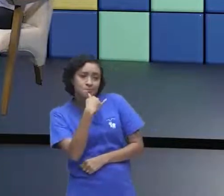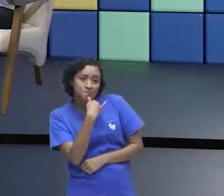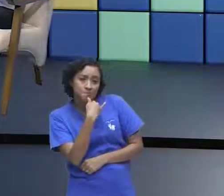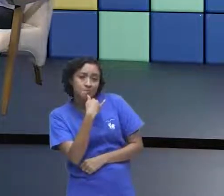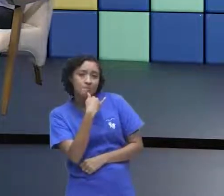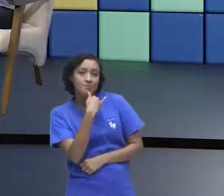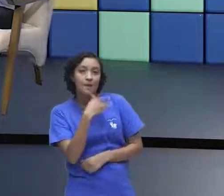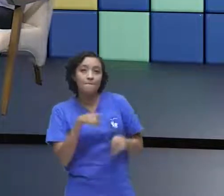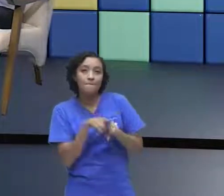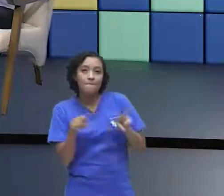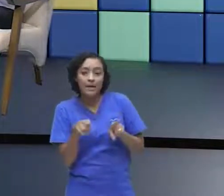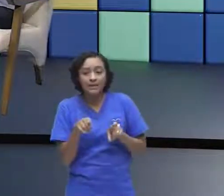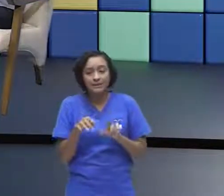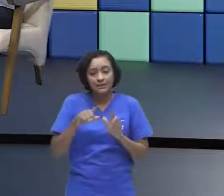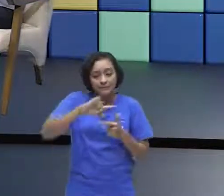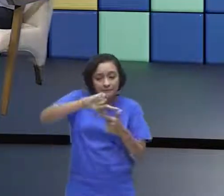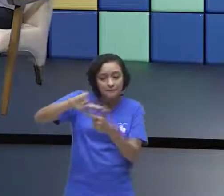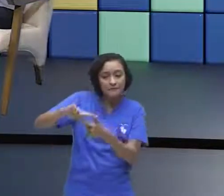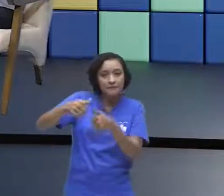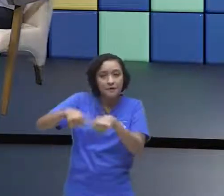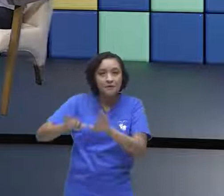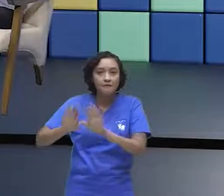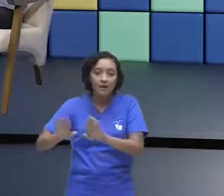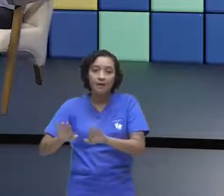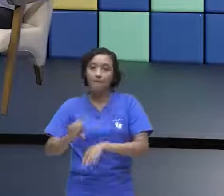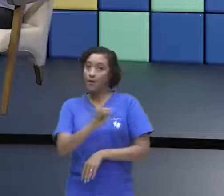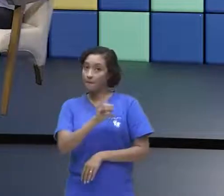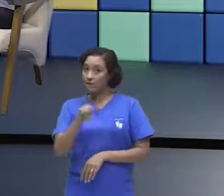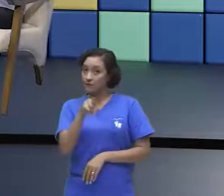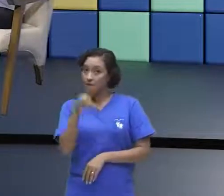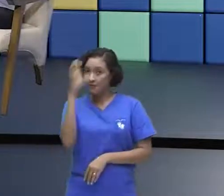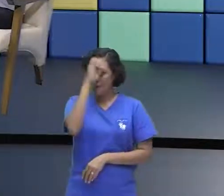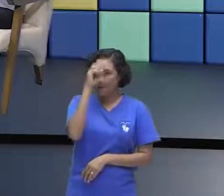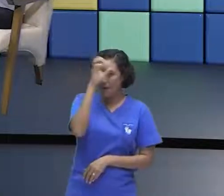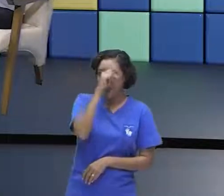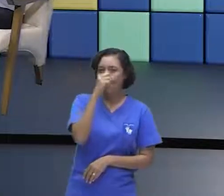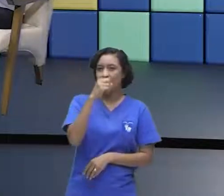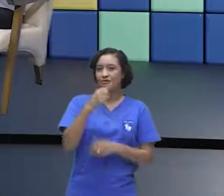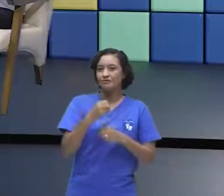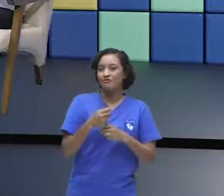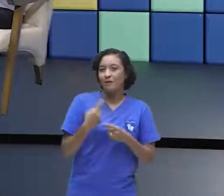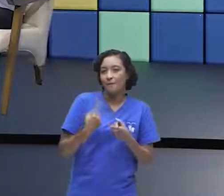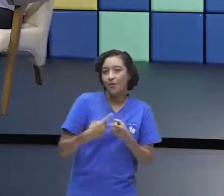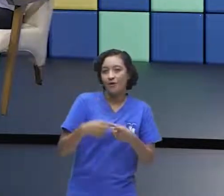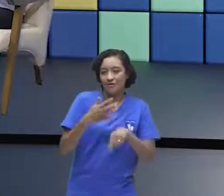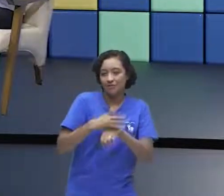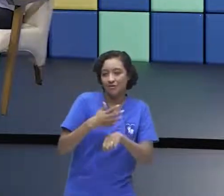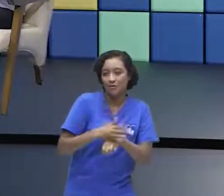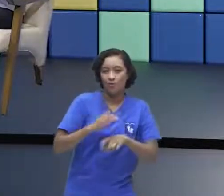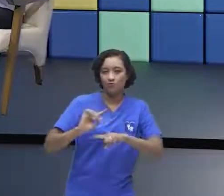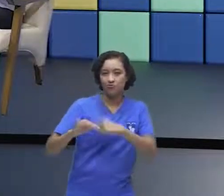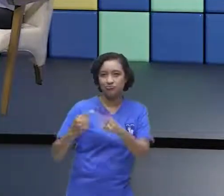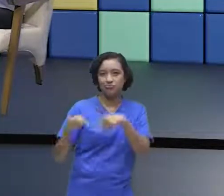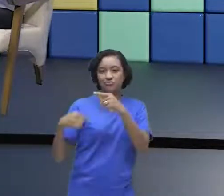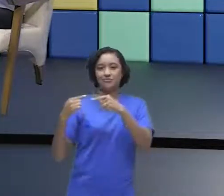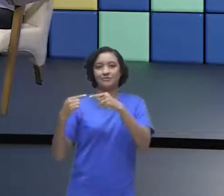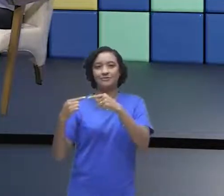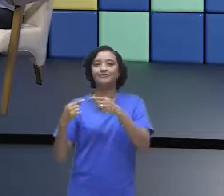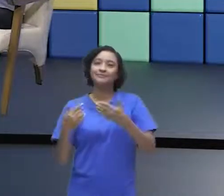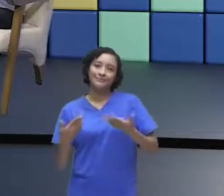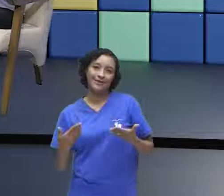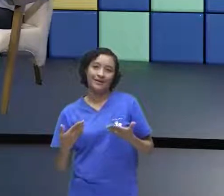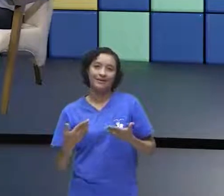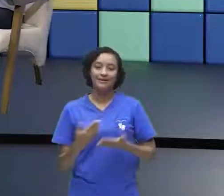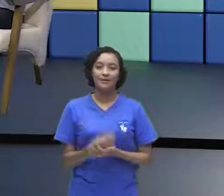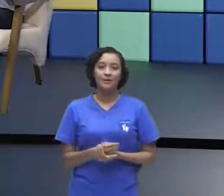também de aprendizado depois que sente esses sentimentos ruins, né? Que a gente consegue traçar esse paralelo. Porque a gente também não consegue passar